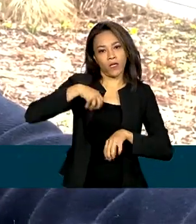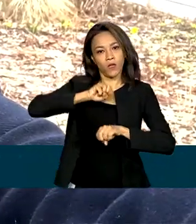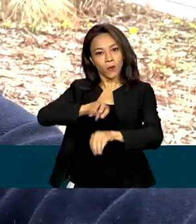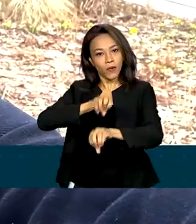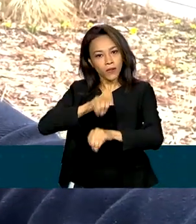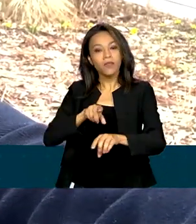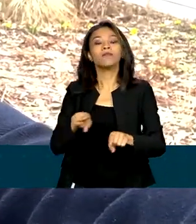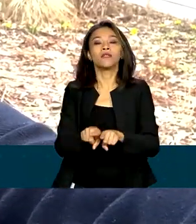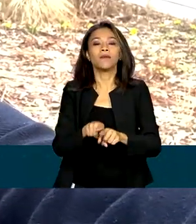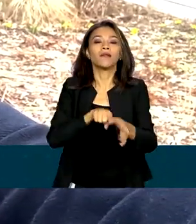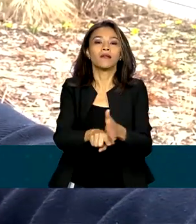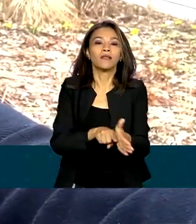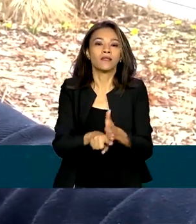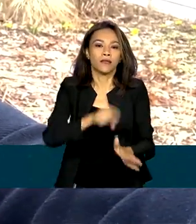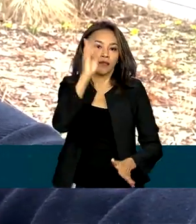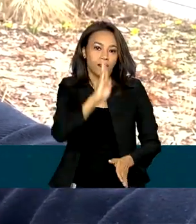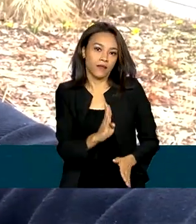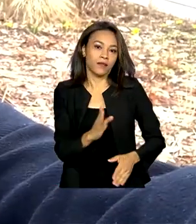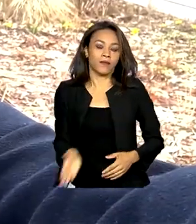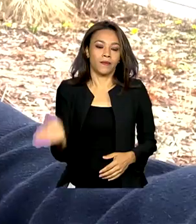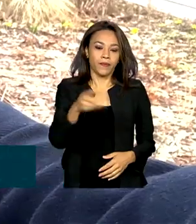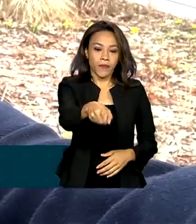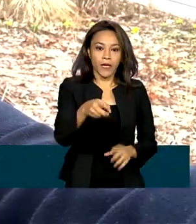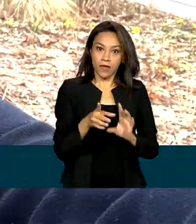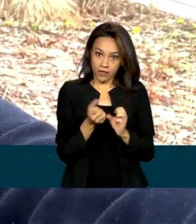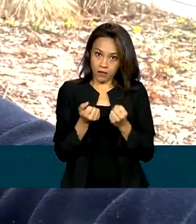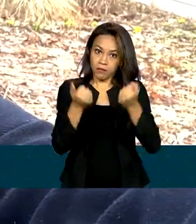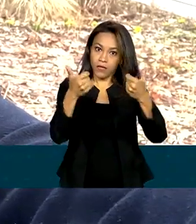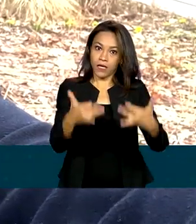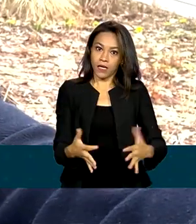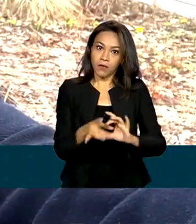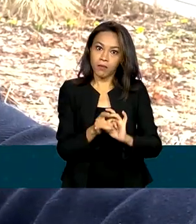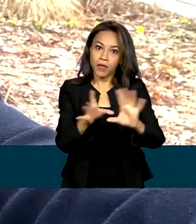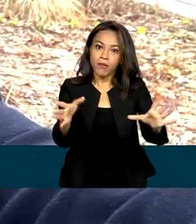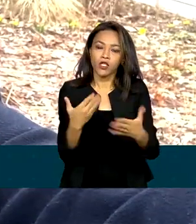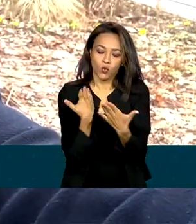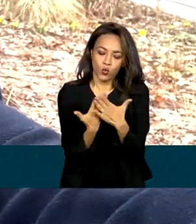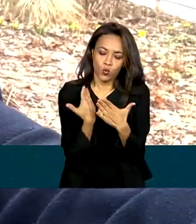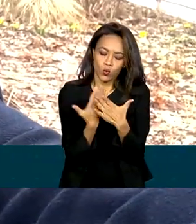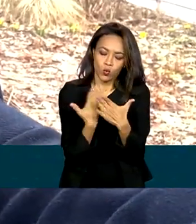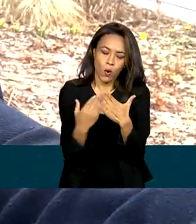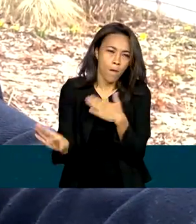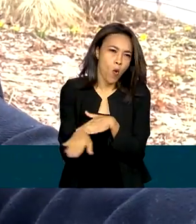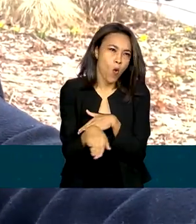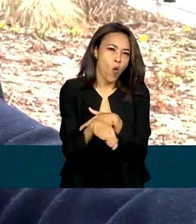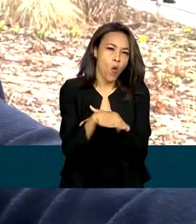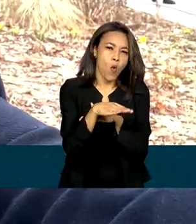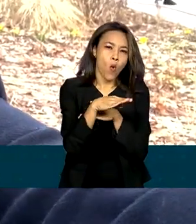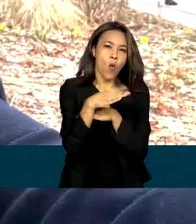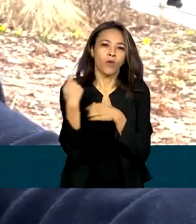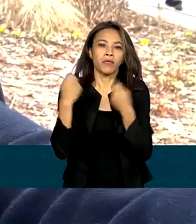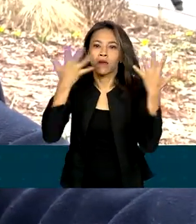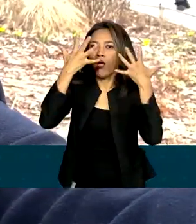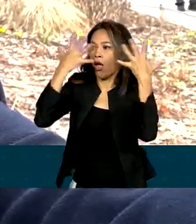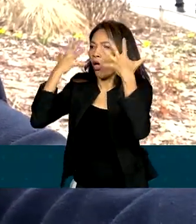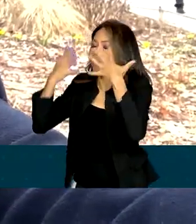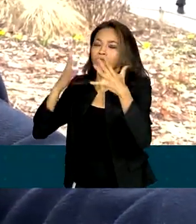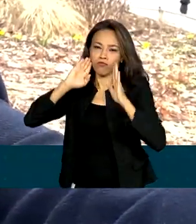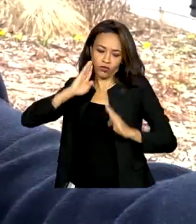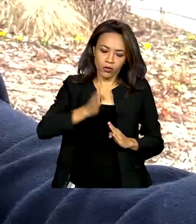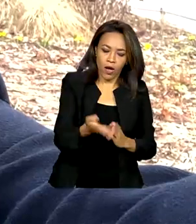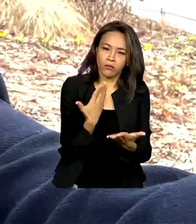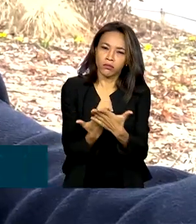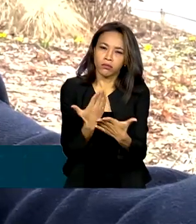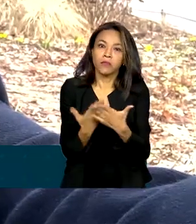da pesquisa do Brasil. Permite aos pesquisadores de dedicação exclusiva uma maior segurança e que reflete na qualidade